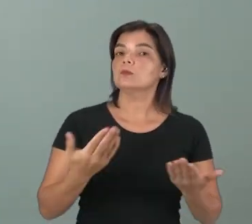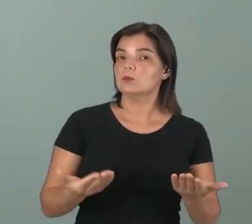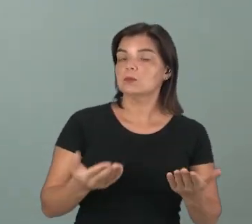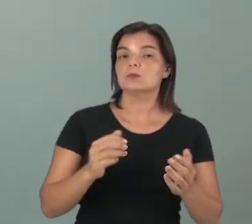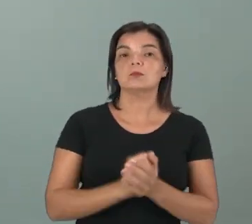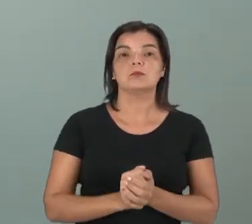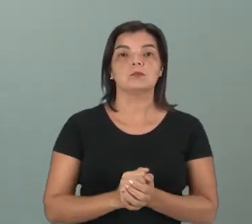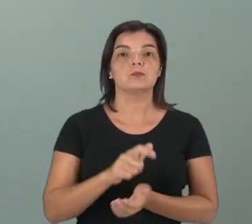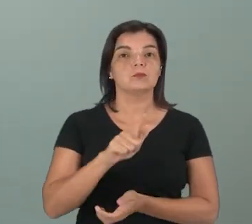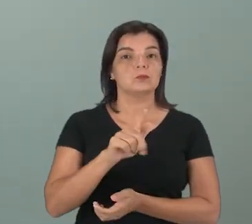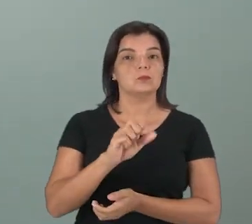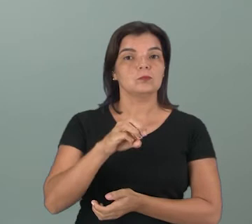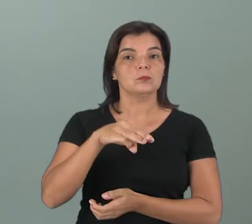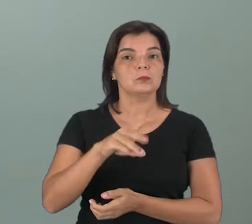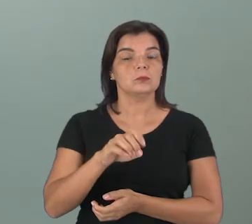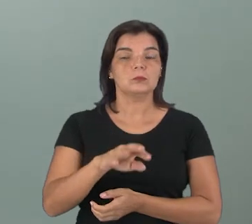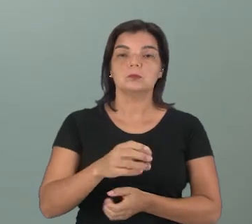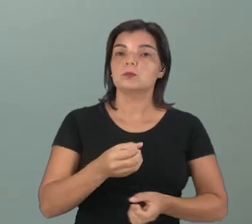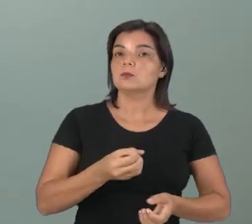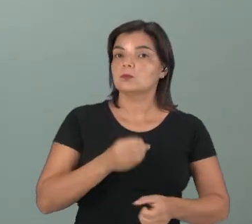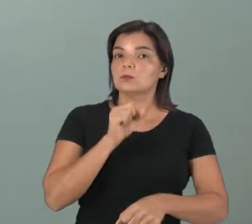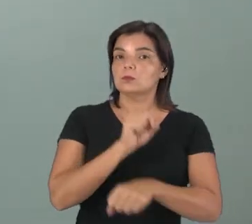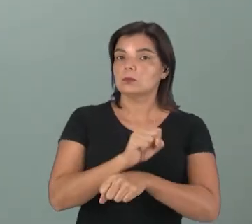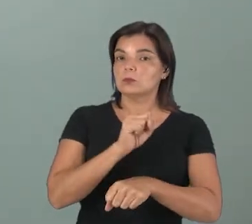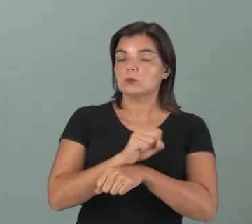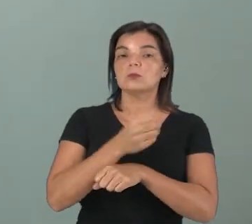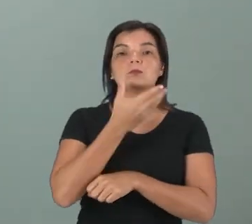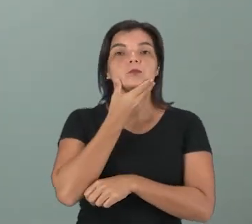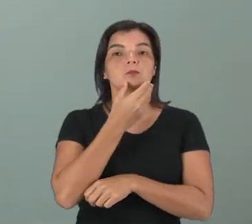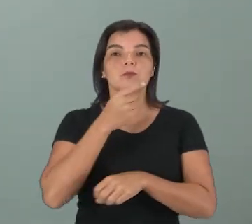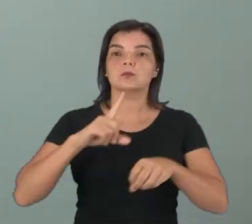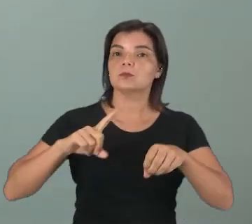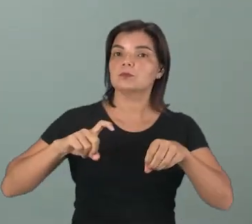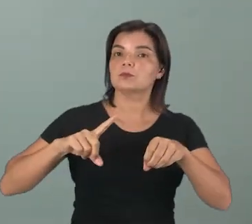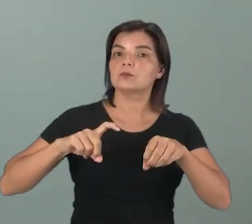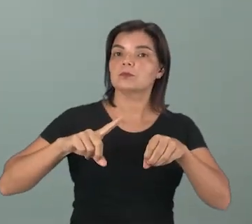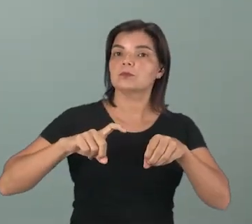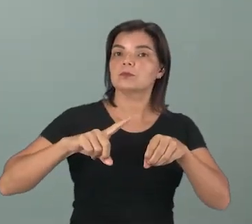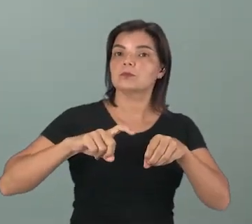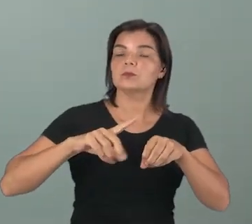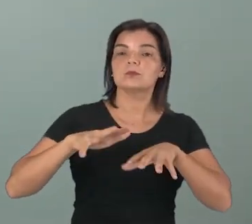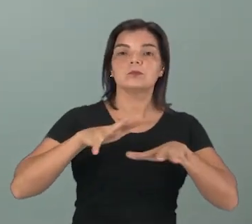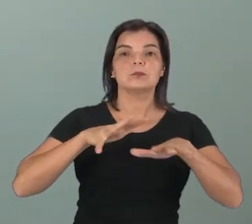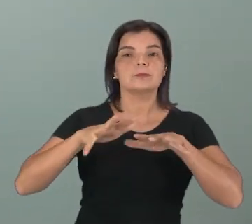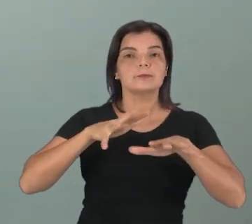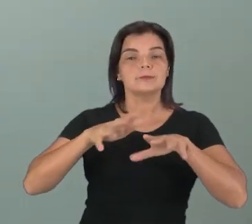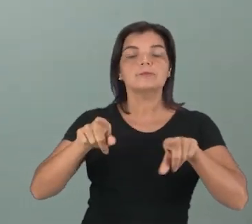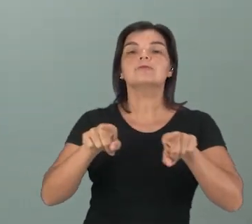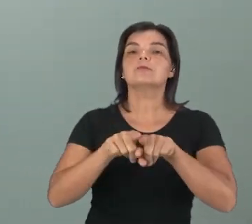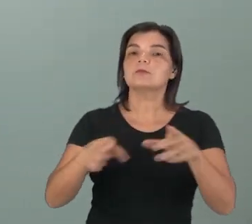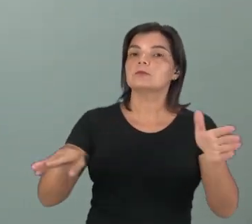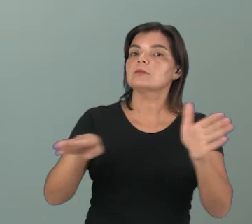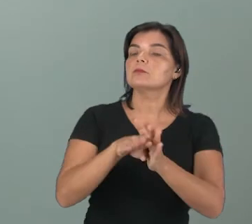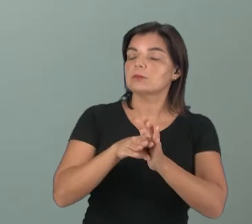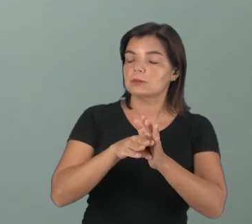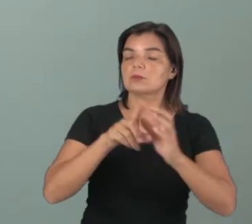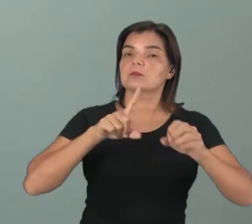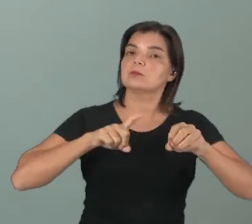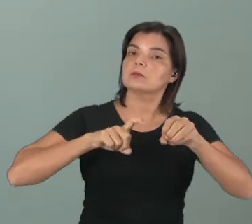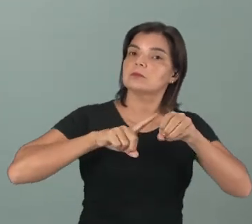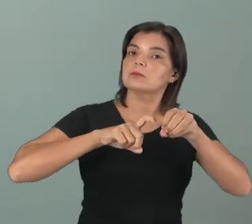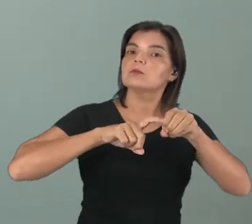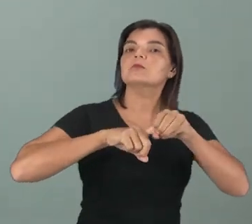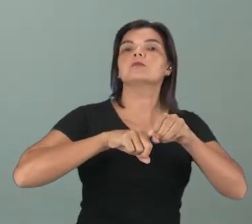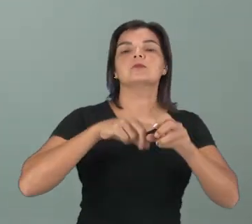Então, o gameta feminino ele não se mexe, enquanto que os gametas masculinos são os que vão conseguir se locomover para chegar, né,